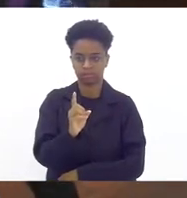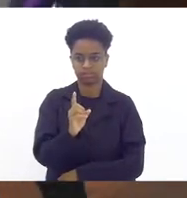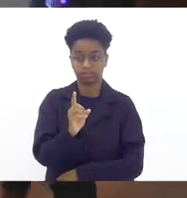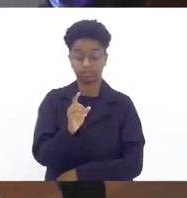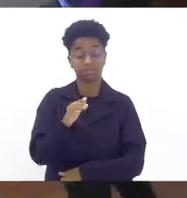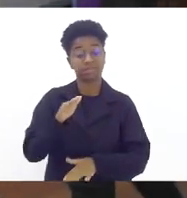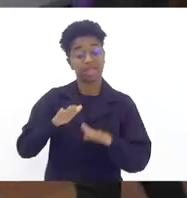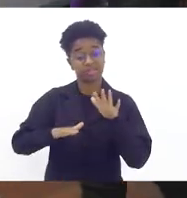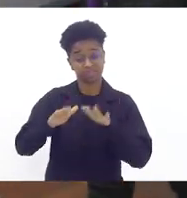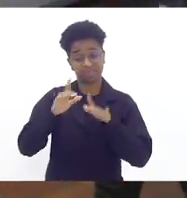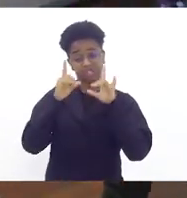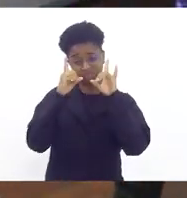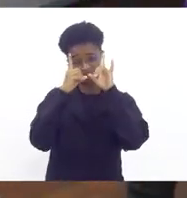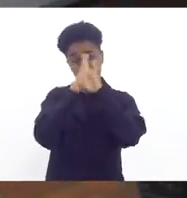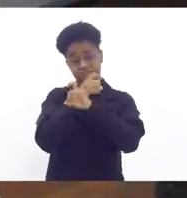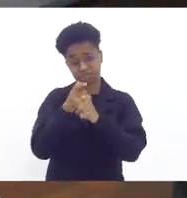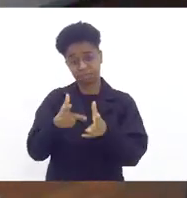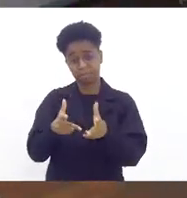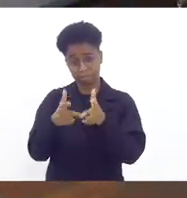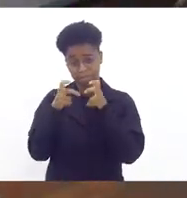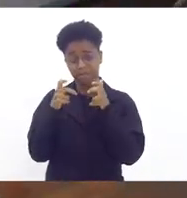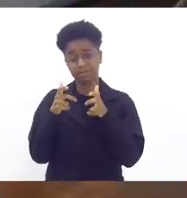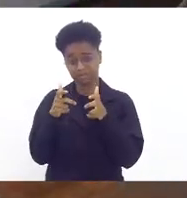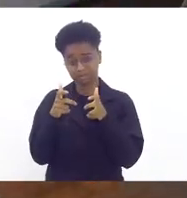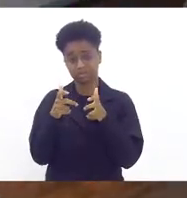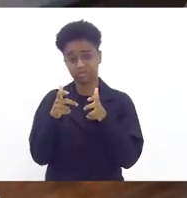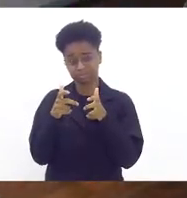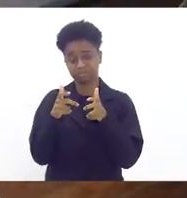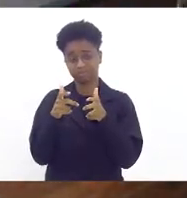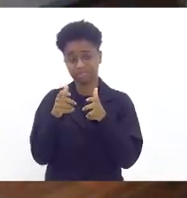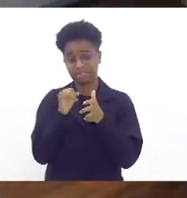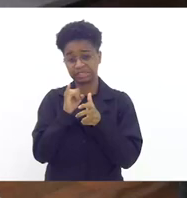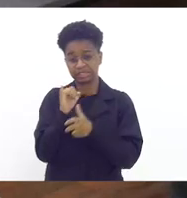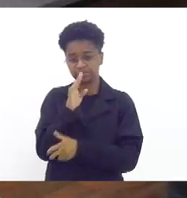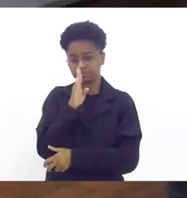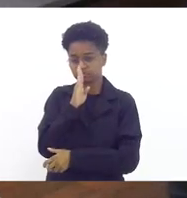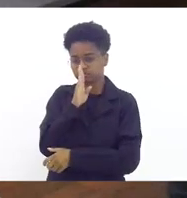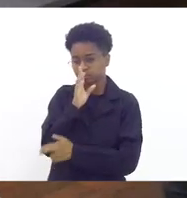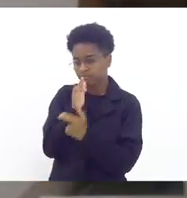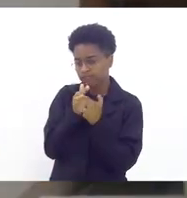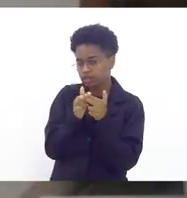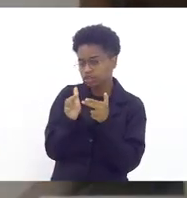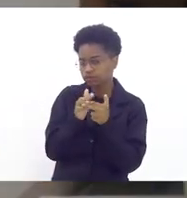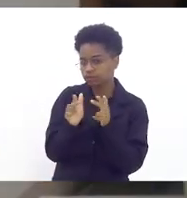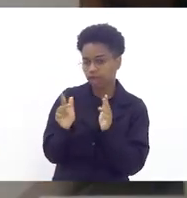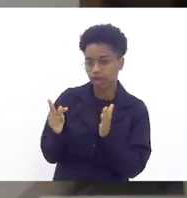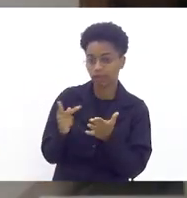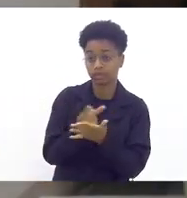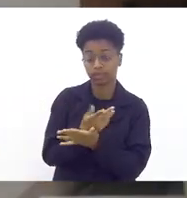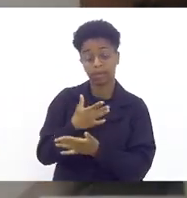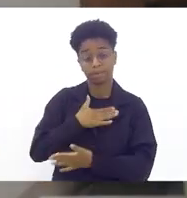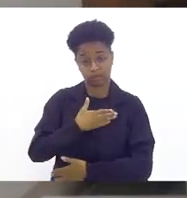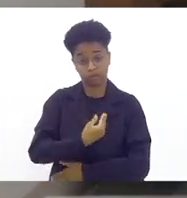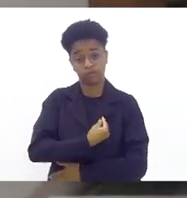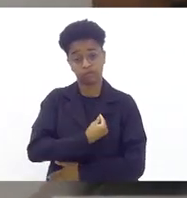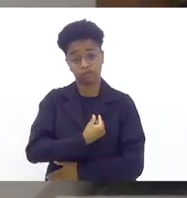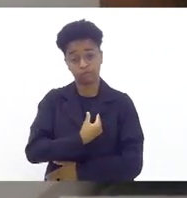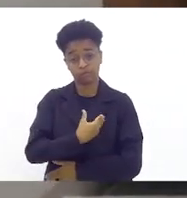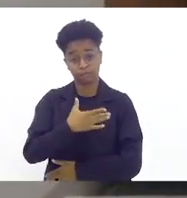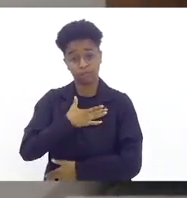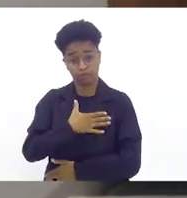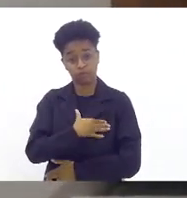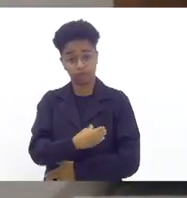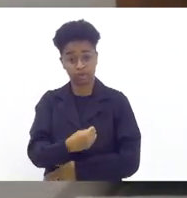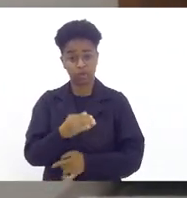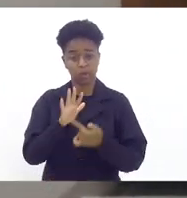Às vezes é difícil identificar quando ele está agindo silenciosamente. E, na vida do meu filho, se apresentou... Nem sempre